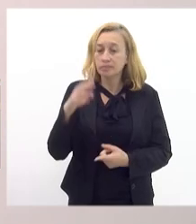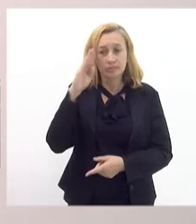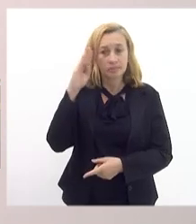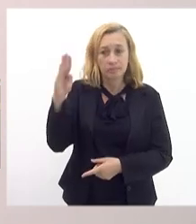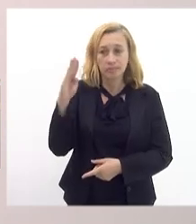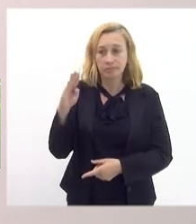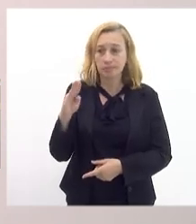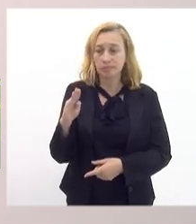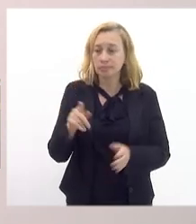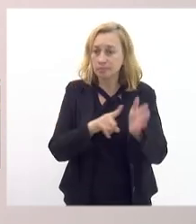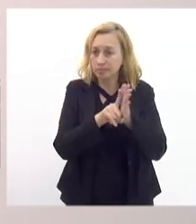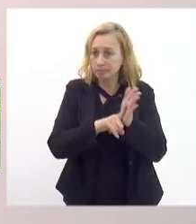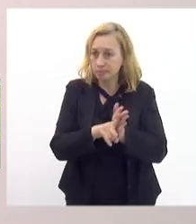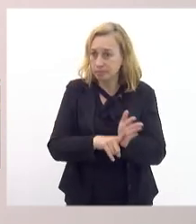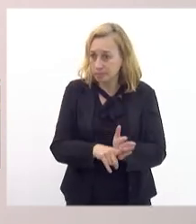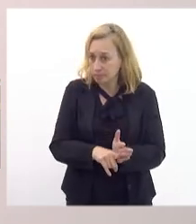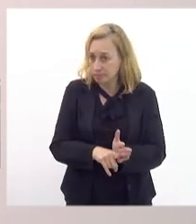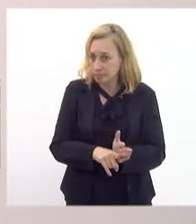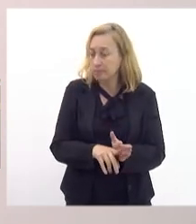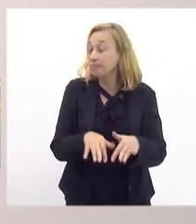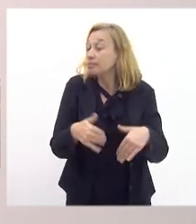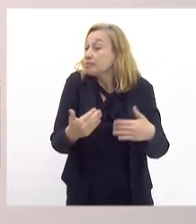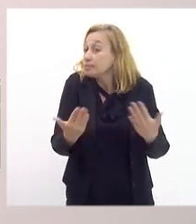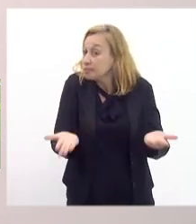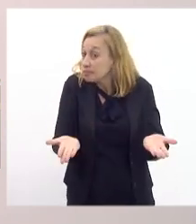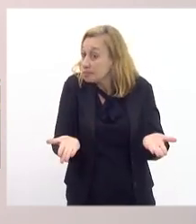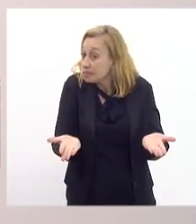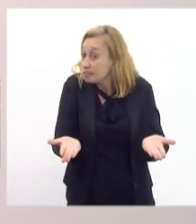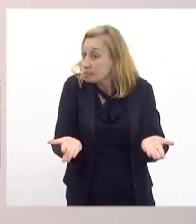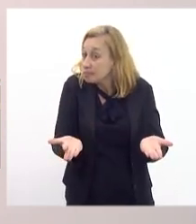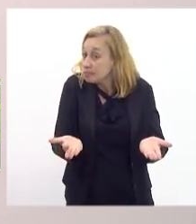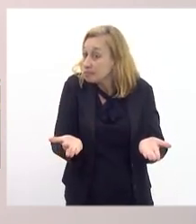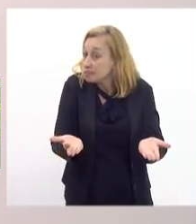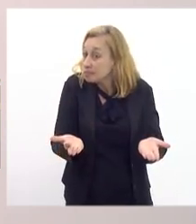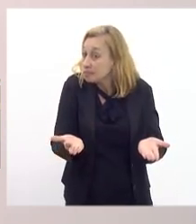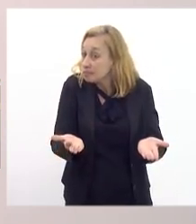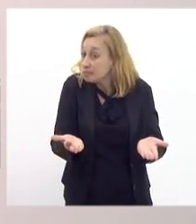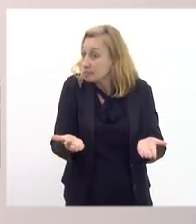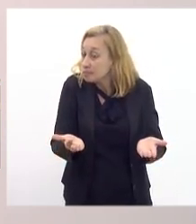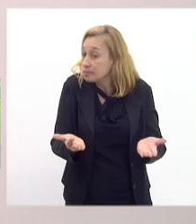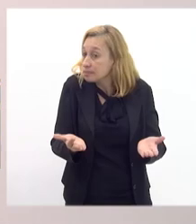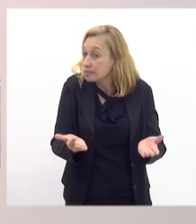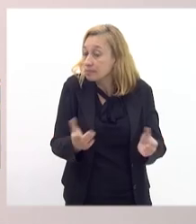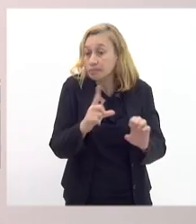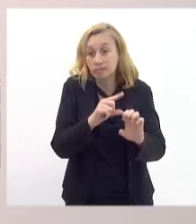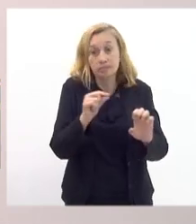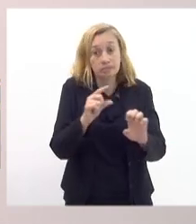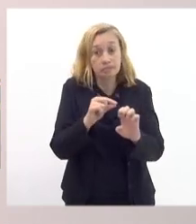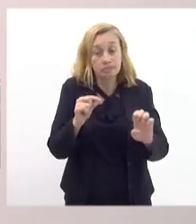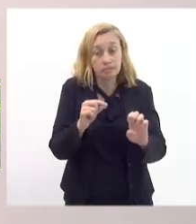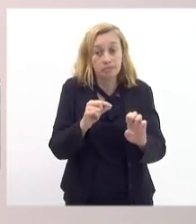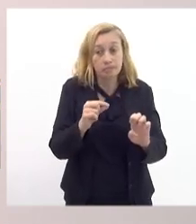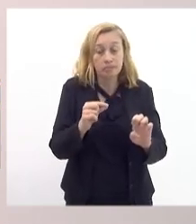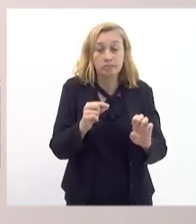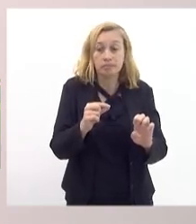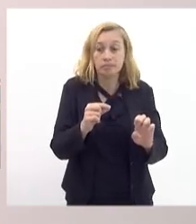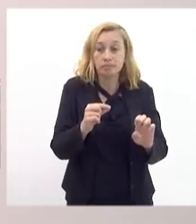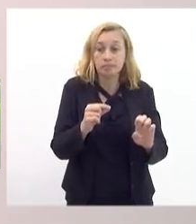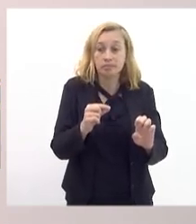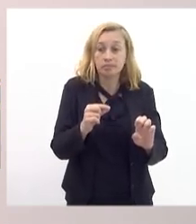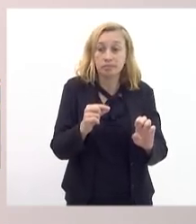prioridade de de análise Então ela foi considerado um empreendimento de